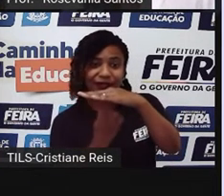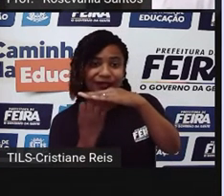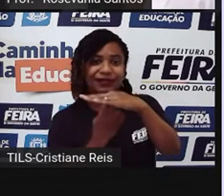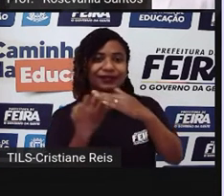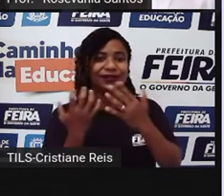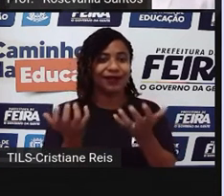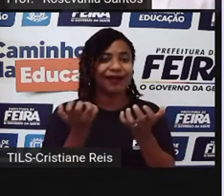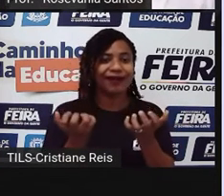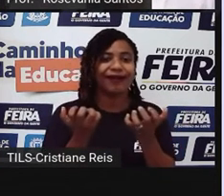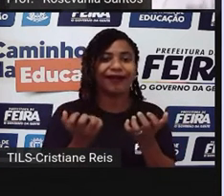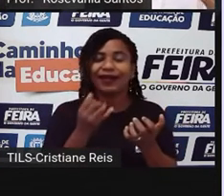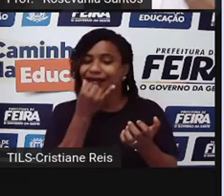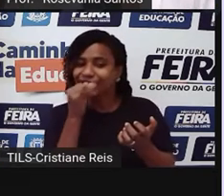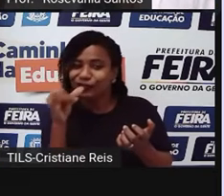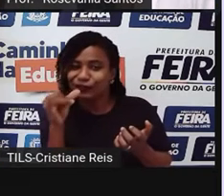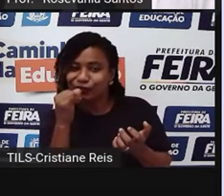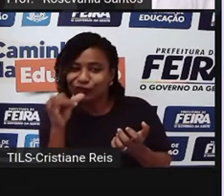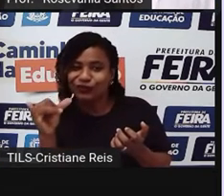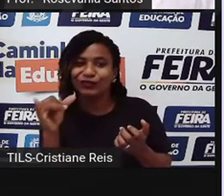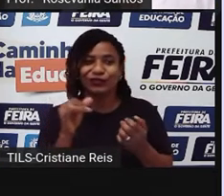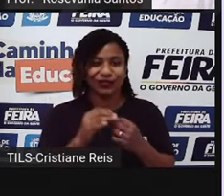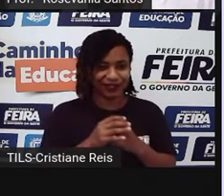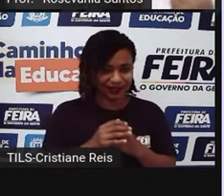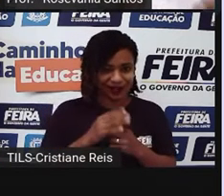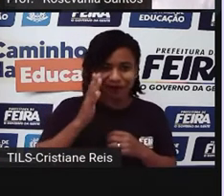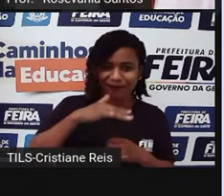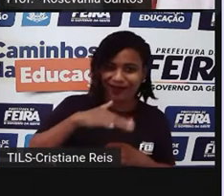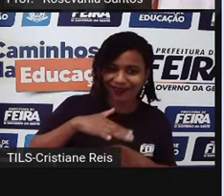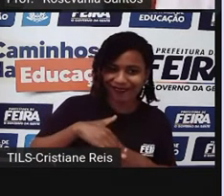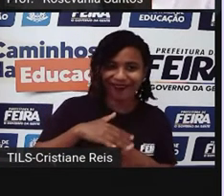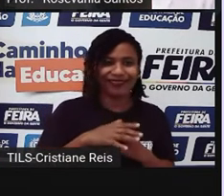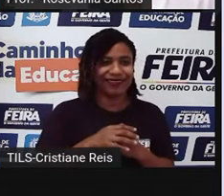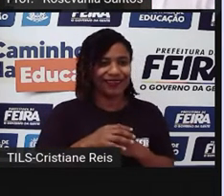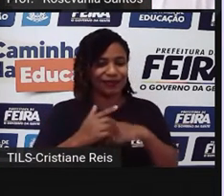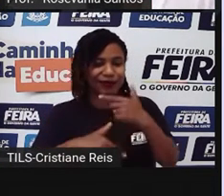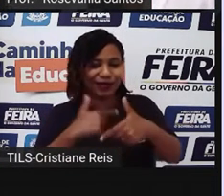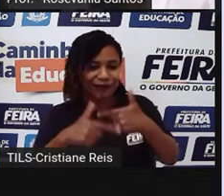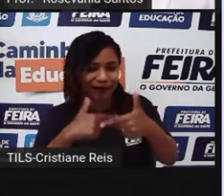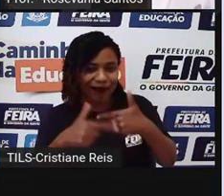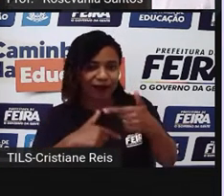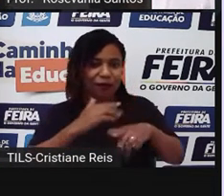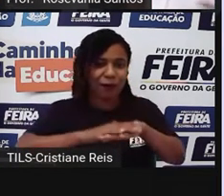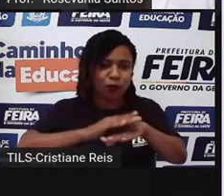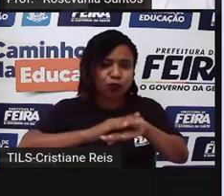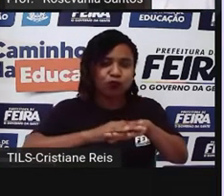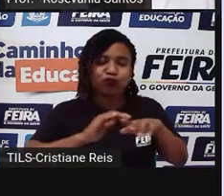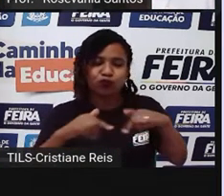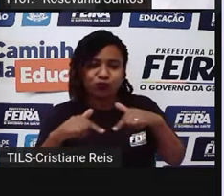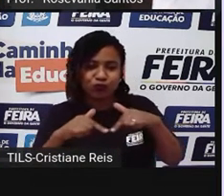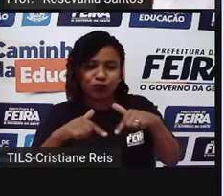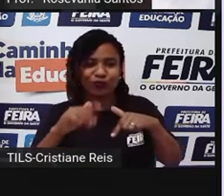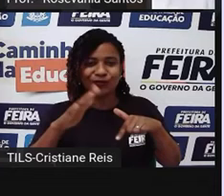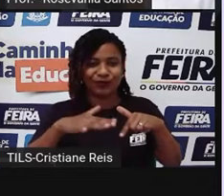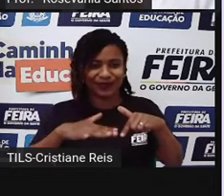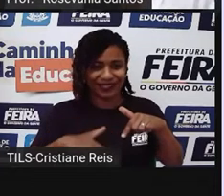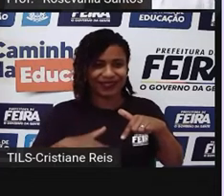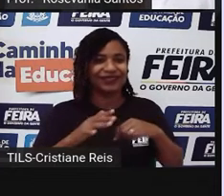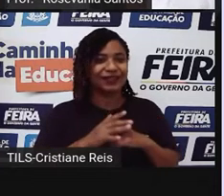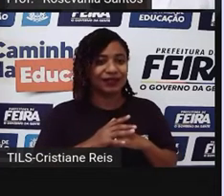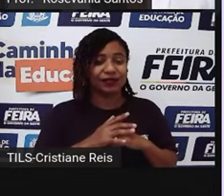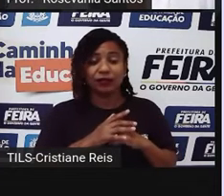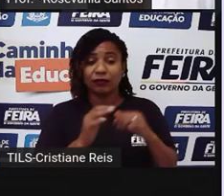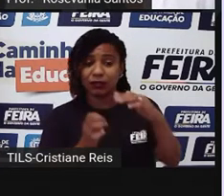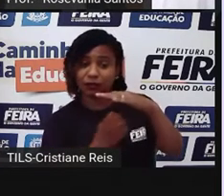de energias mais baratas, em busca também de mão de obra mais barata. E aí o objetivo principal, né, como você